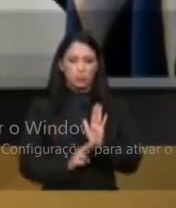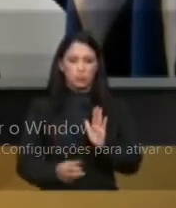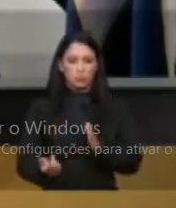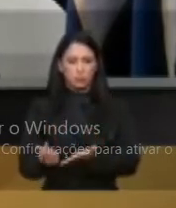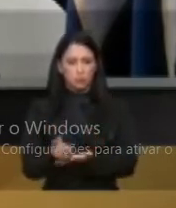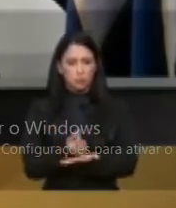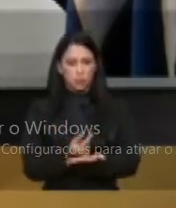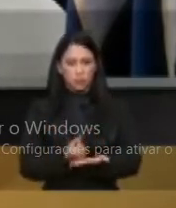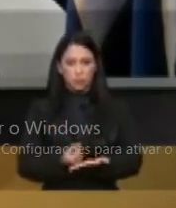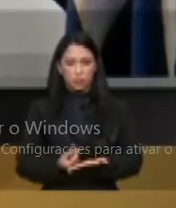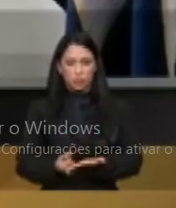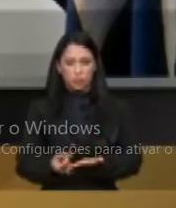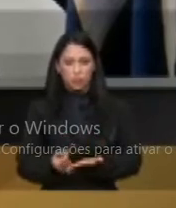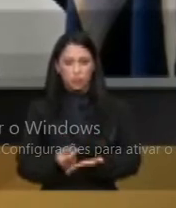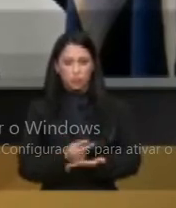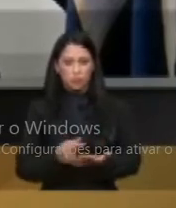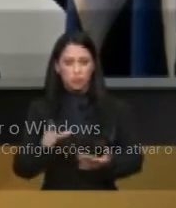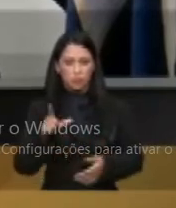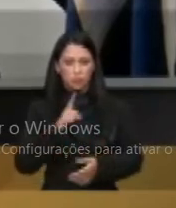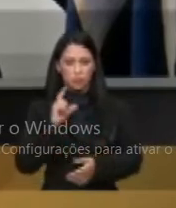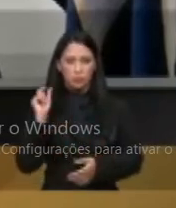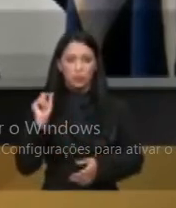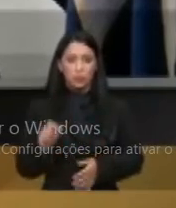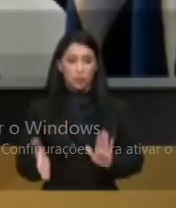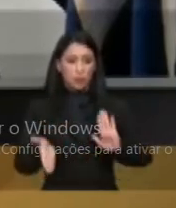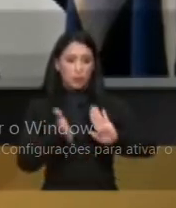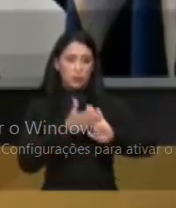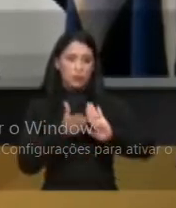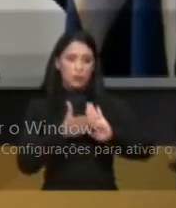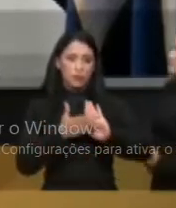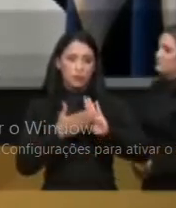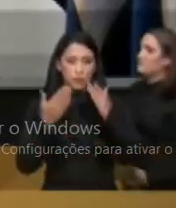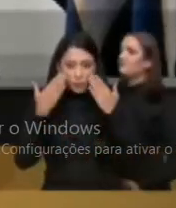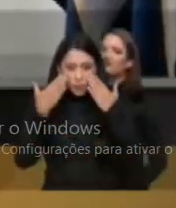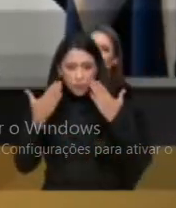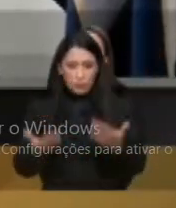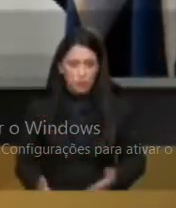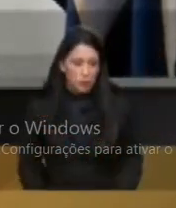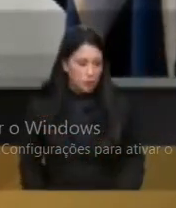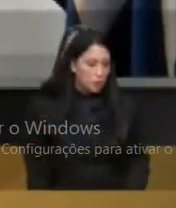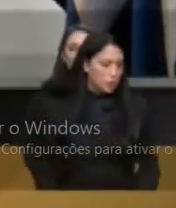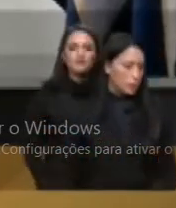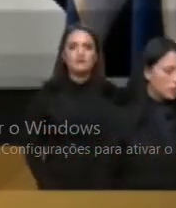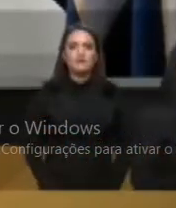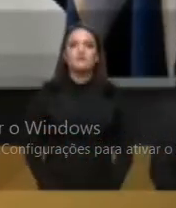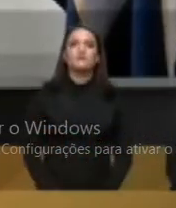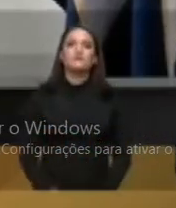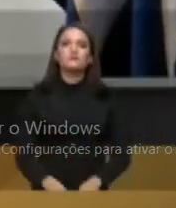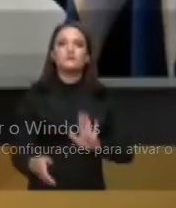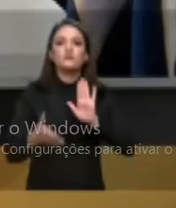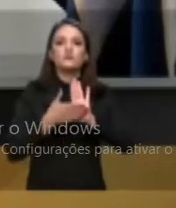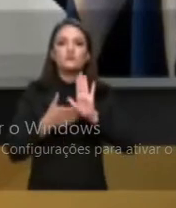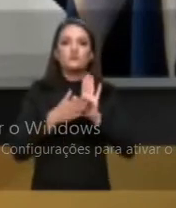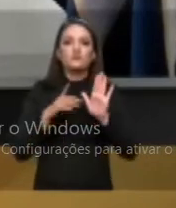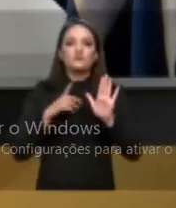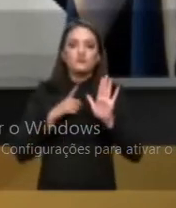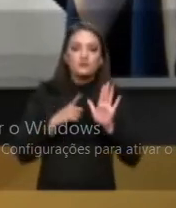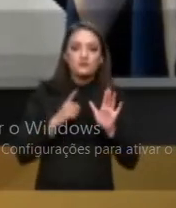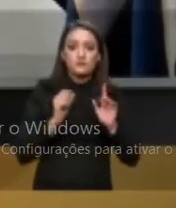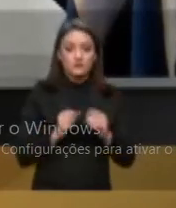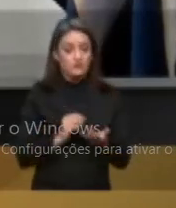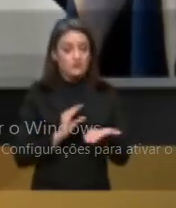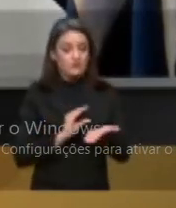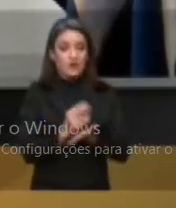de Diretrizes Orçamentárias para 22 previa-se no bojo da proposta apresentada ao Poder Legislativo